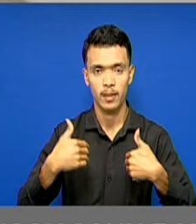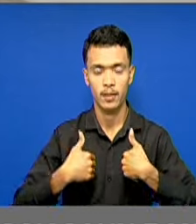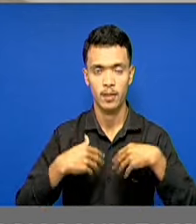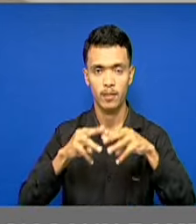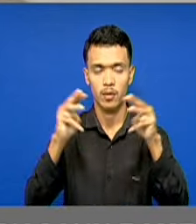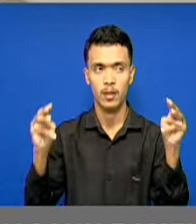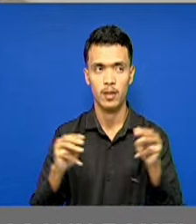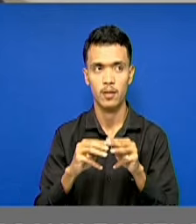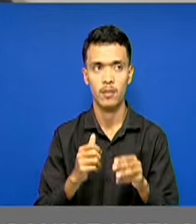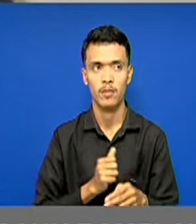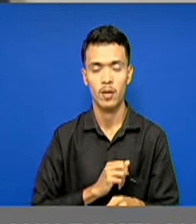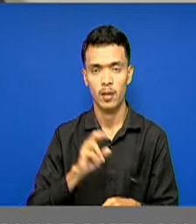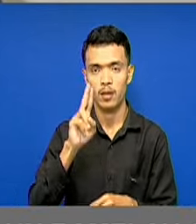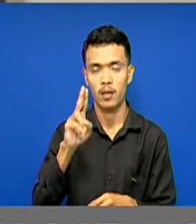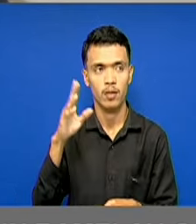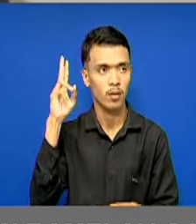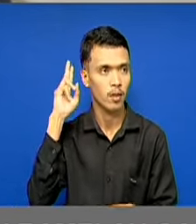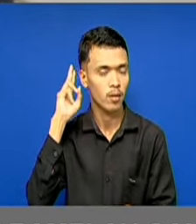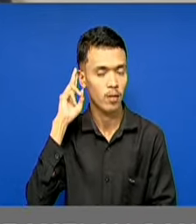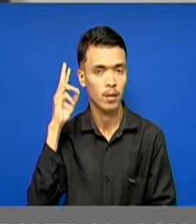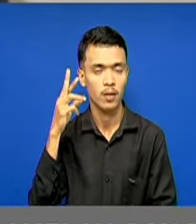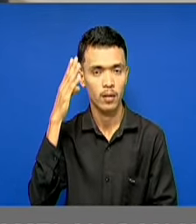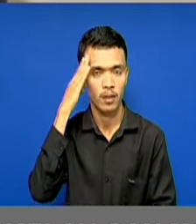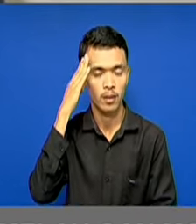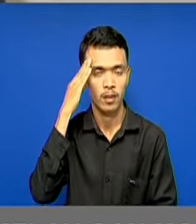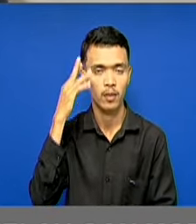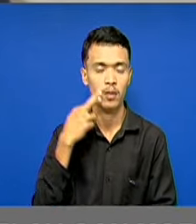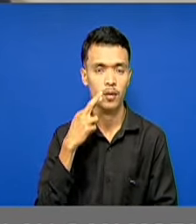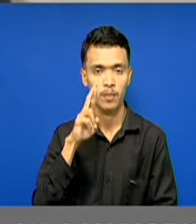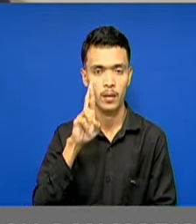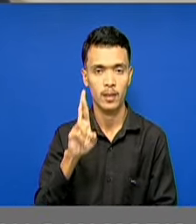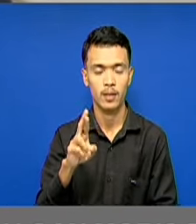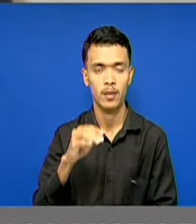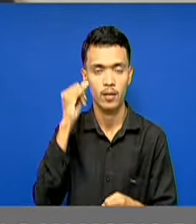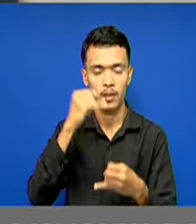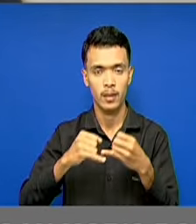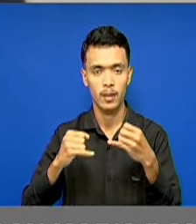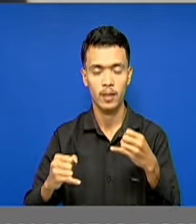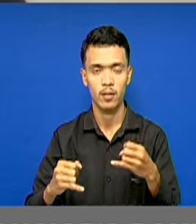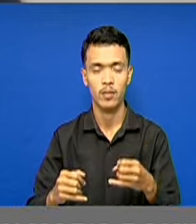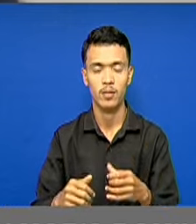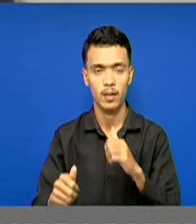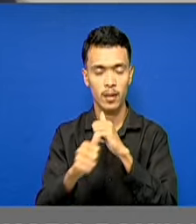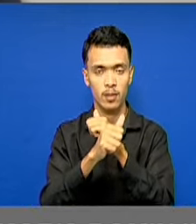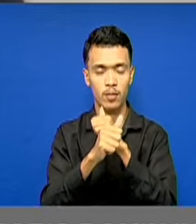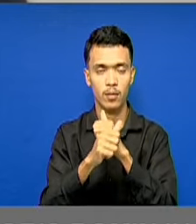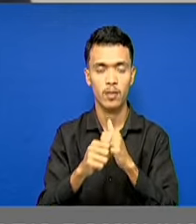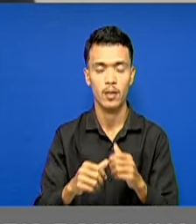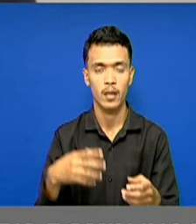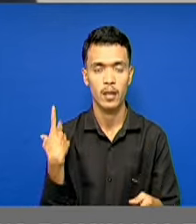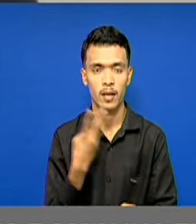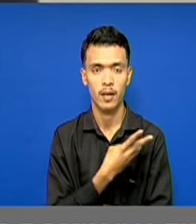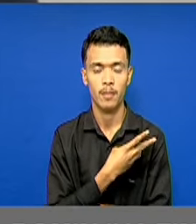hanuin, serne recomendação, no nosso irane sugestão OIOEN, para ikus mai sugestão hirakne, ka recomendação hirakne, a